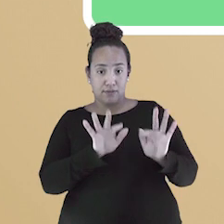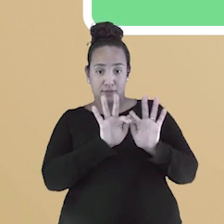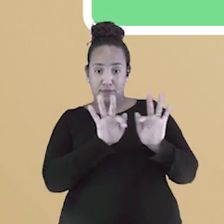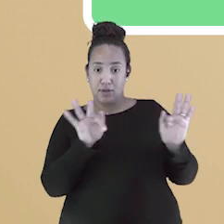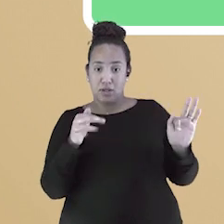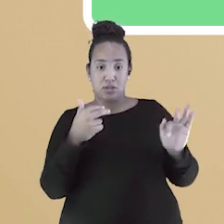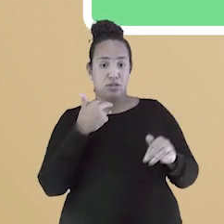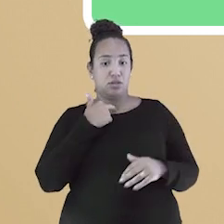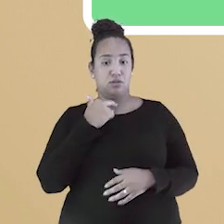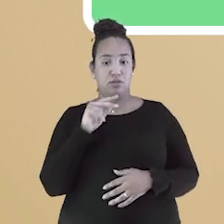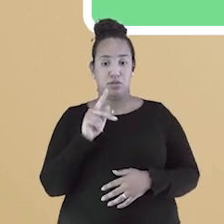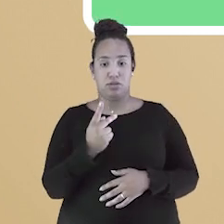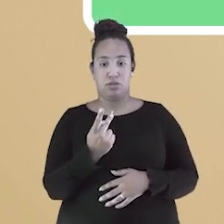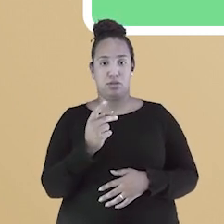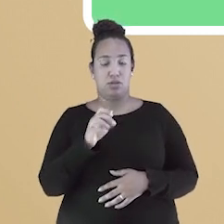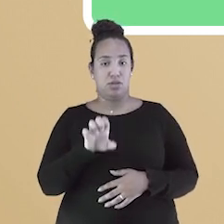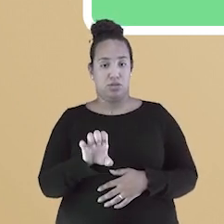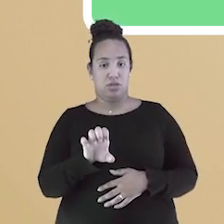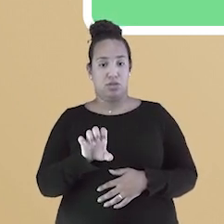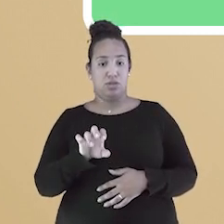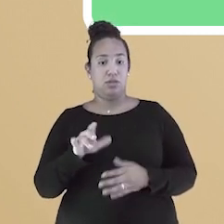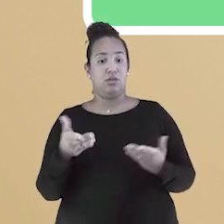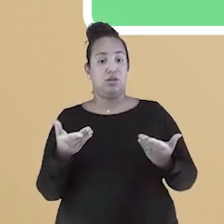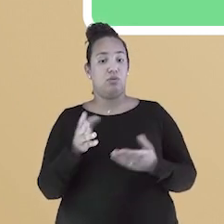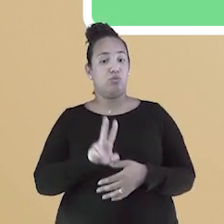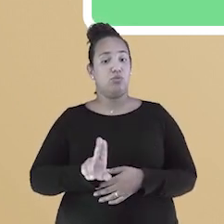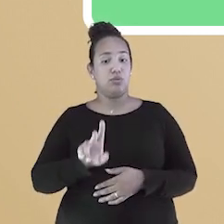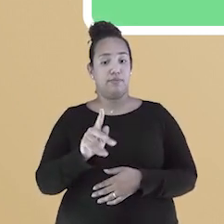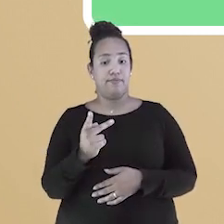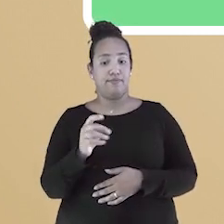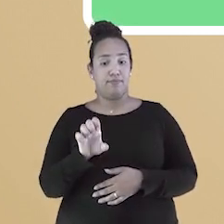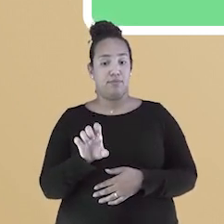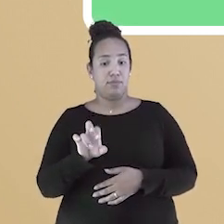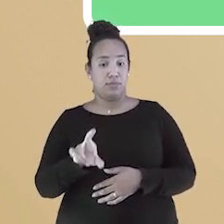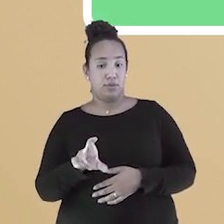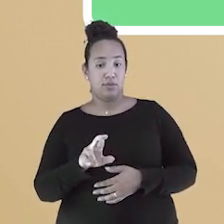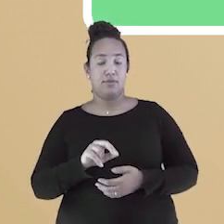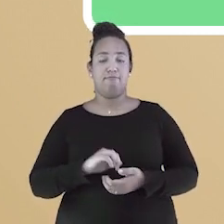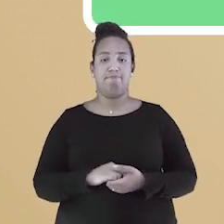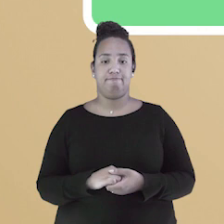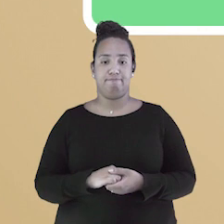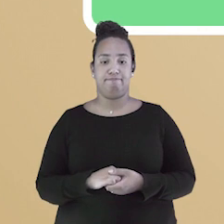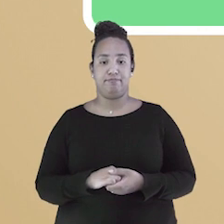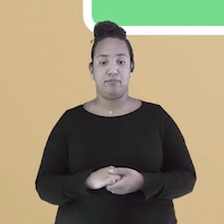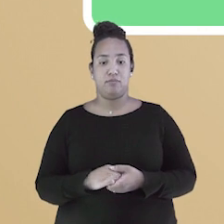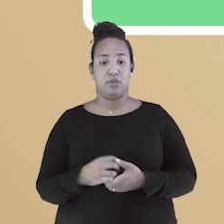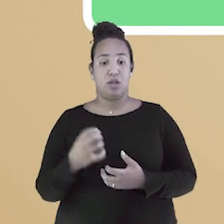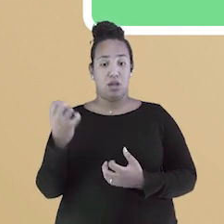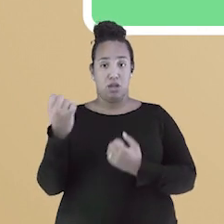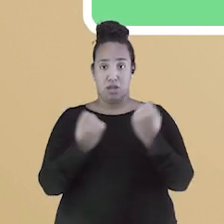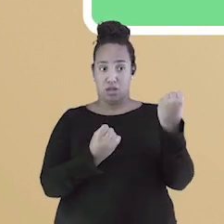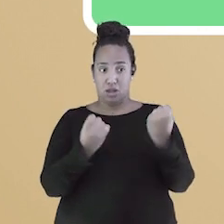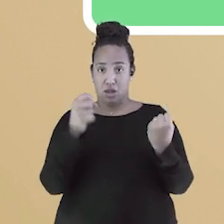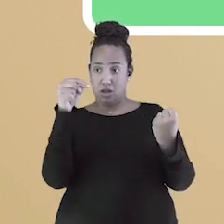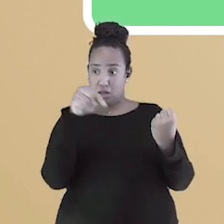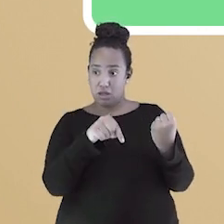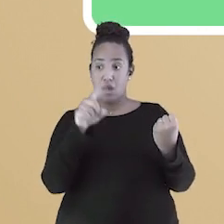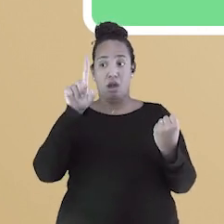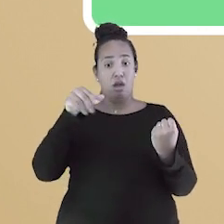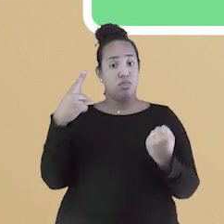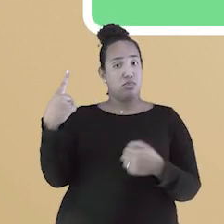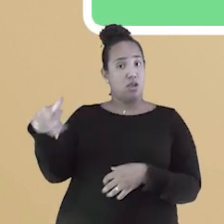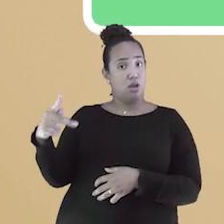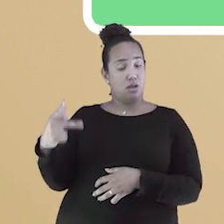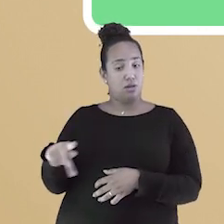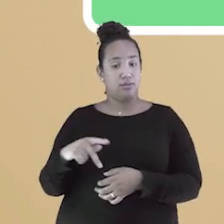o hers. This car is hers. Este carro é dela. This